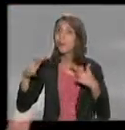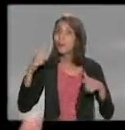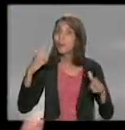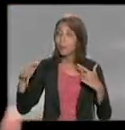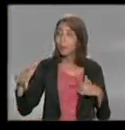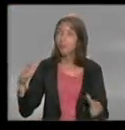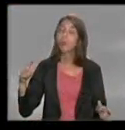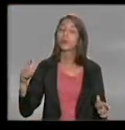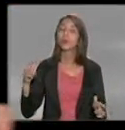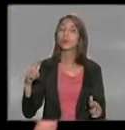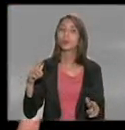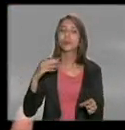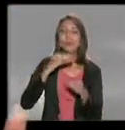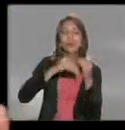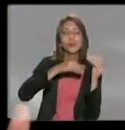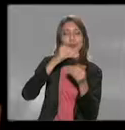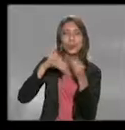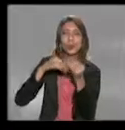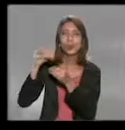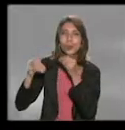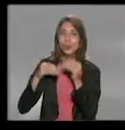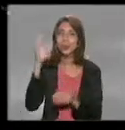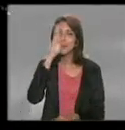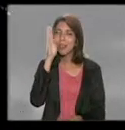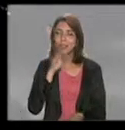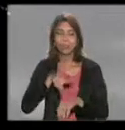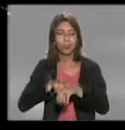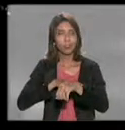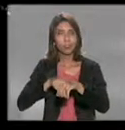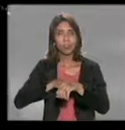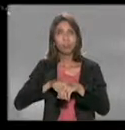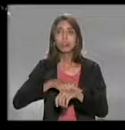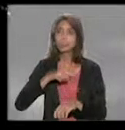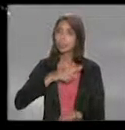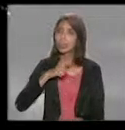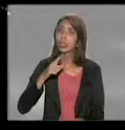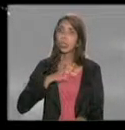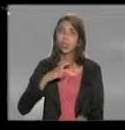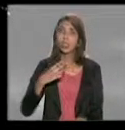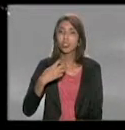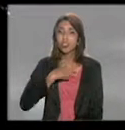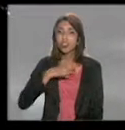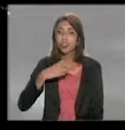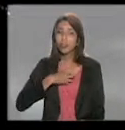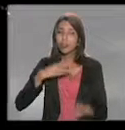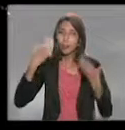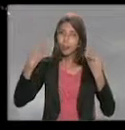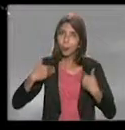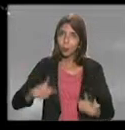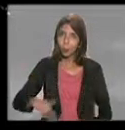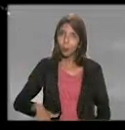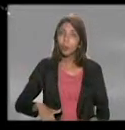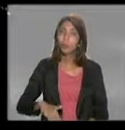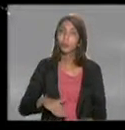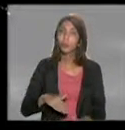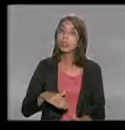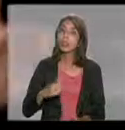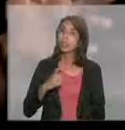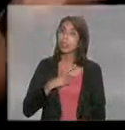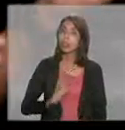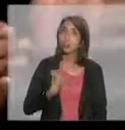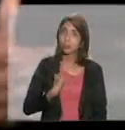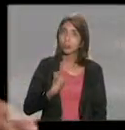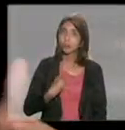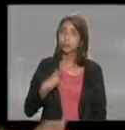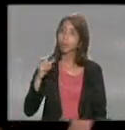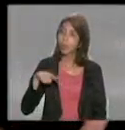você não tem a base, né, afrodescendente, né? Eu também não, ninguém pode dizer isso especificamente. Tem outros já do